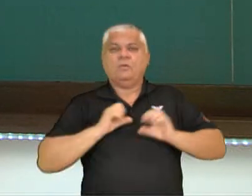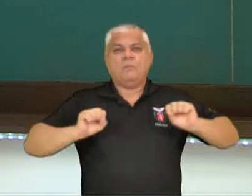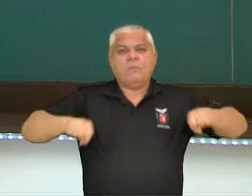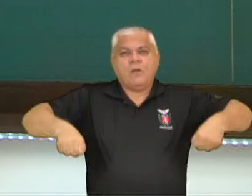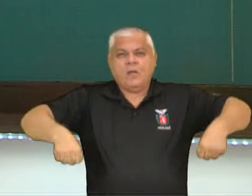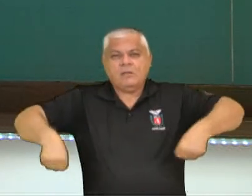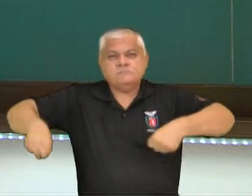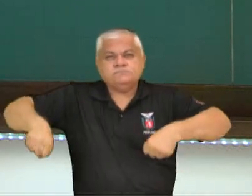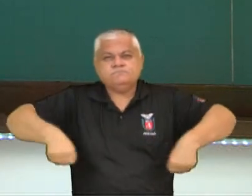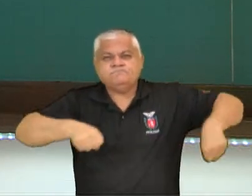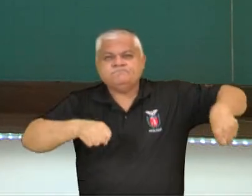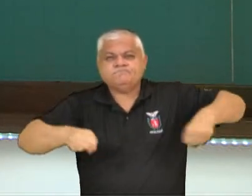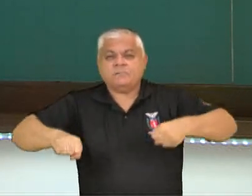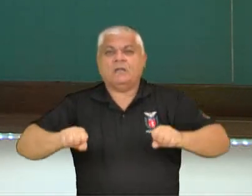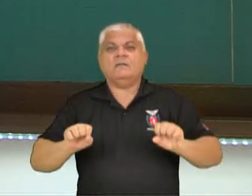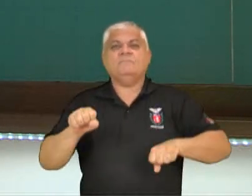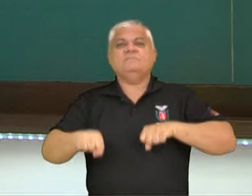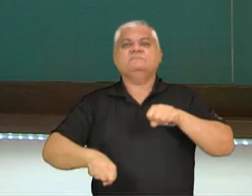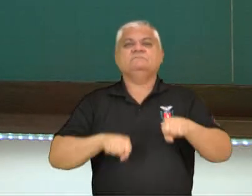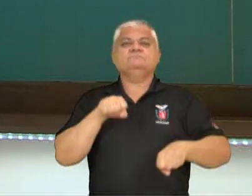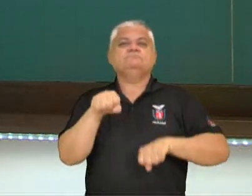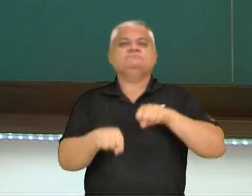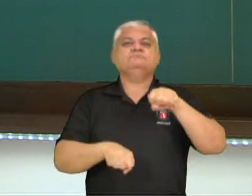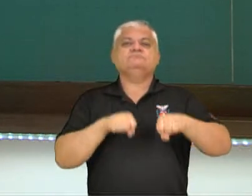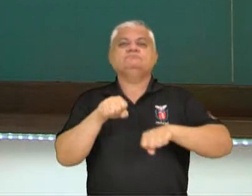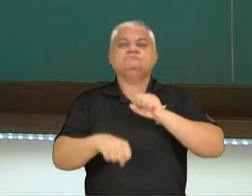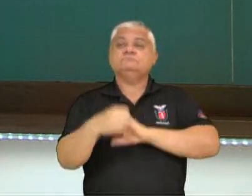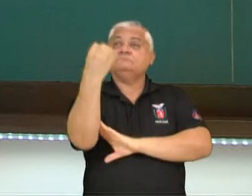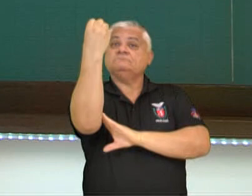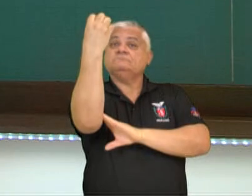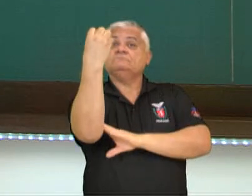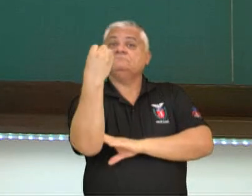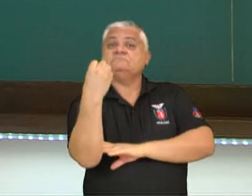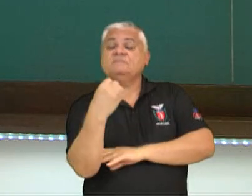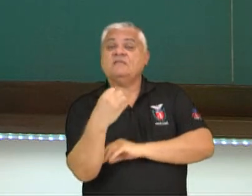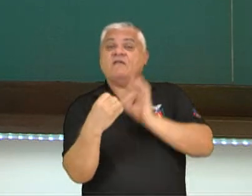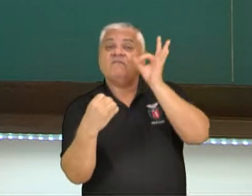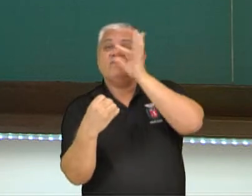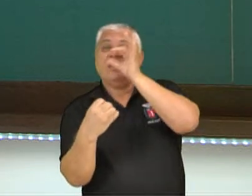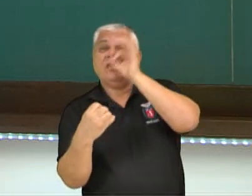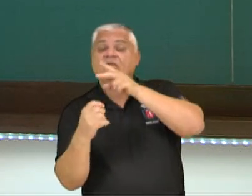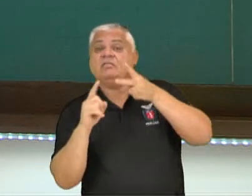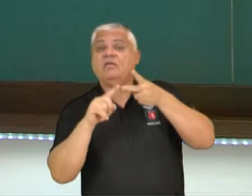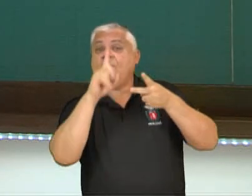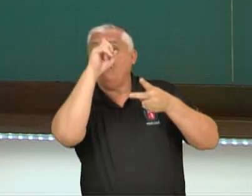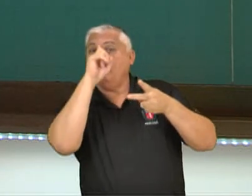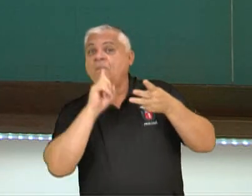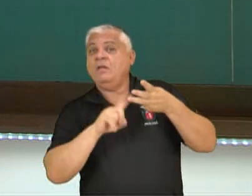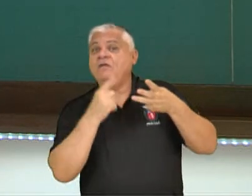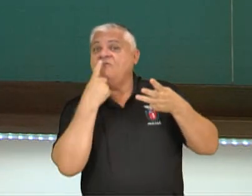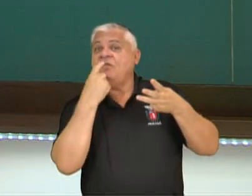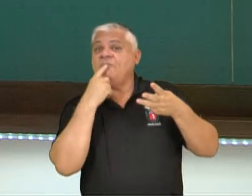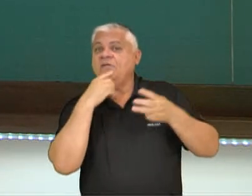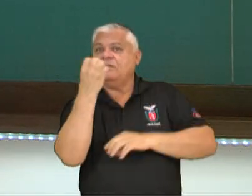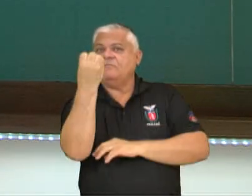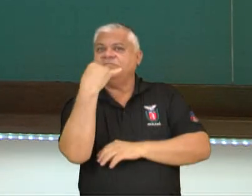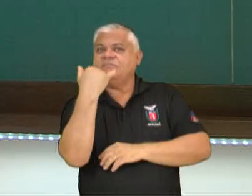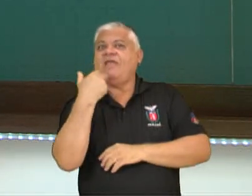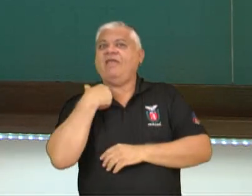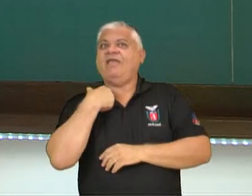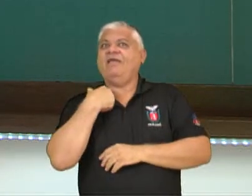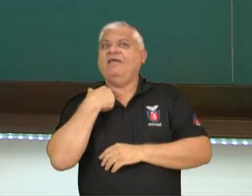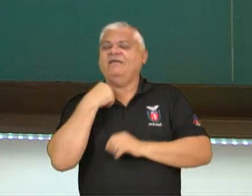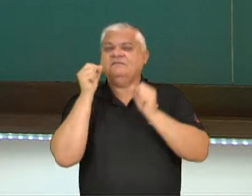é apenas um sinal vermelho ou verde, ou amarelo, que já nos permite fazer uma leitura